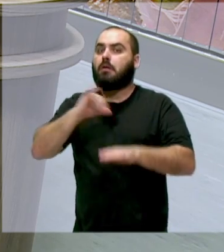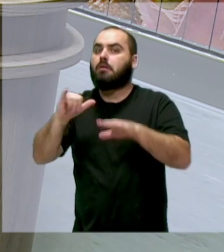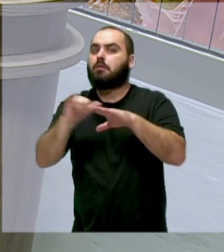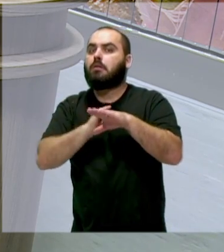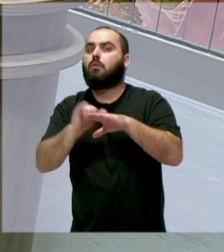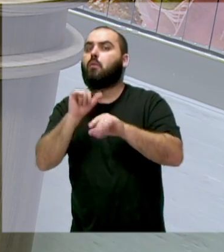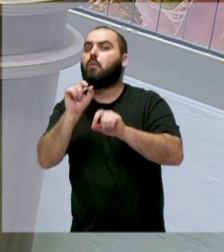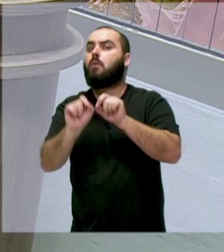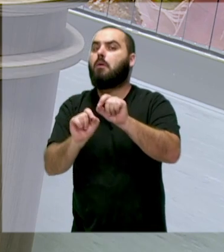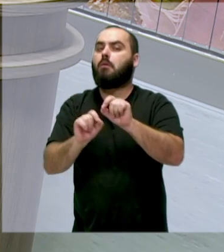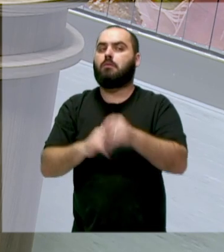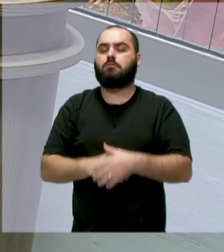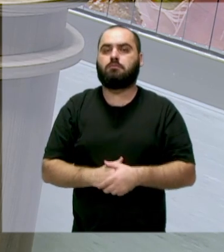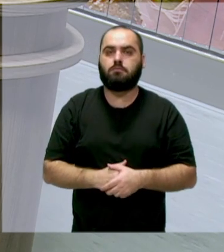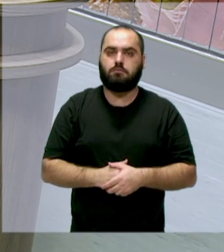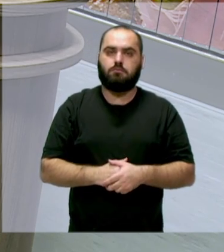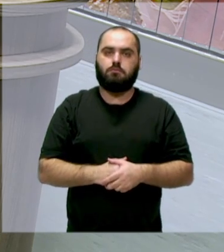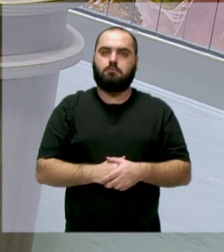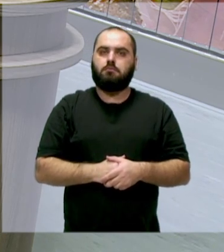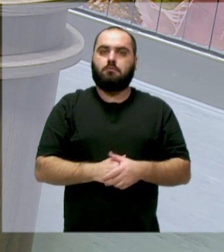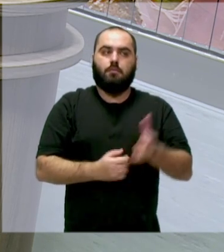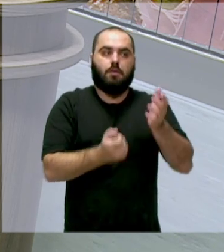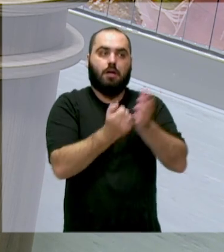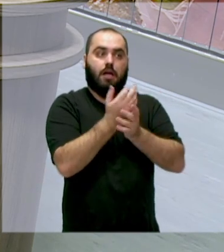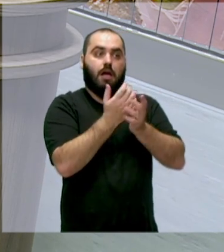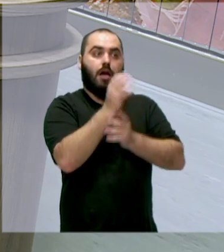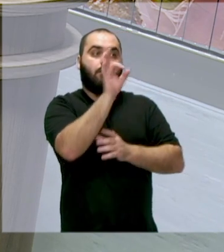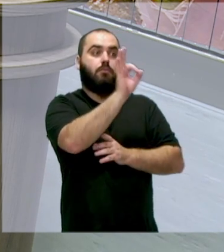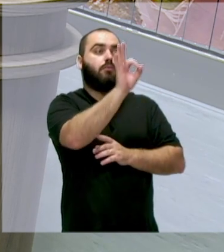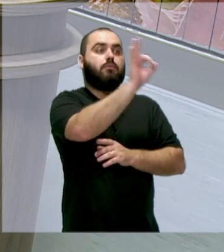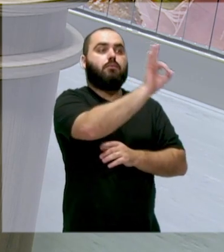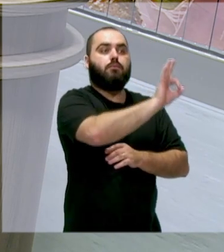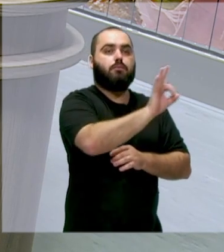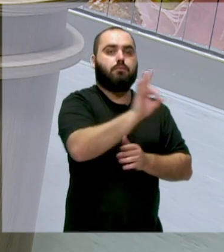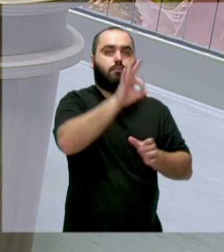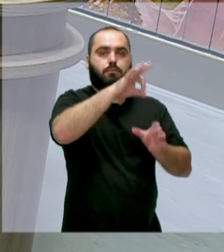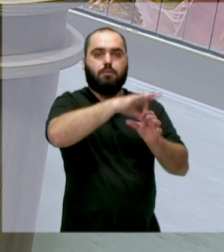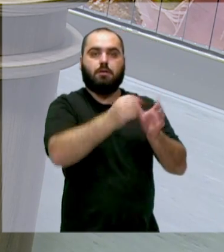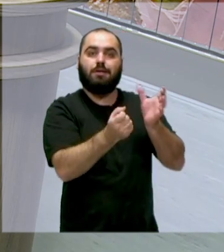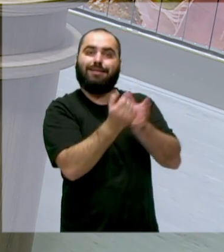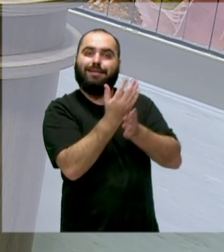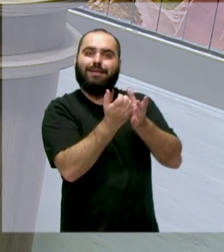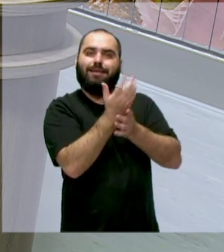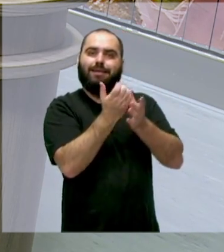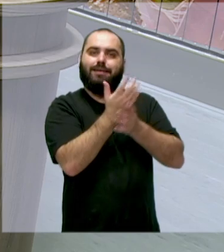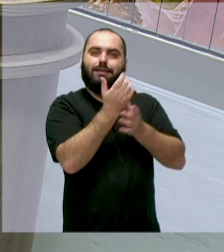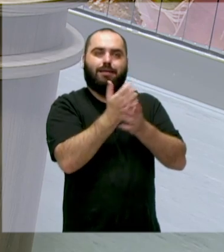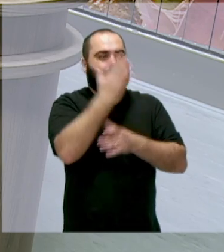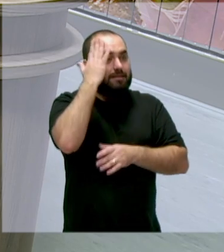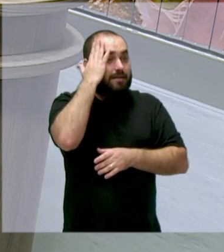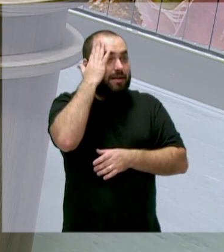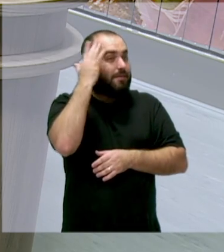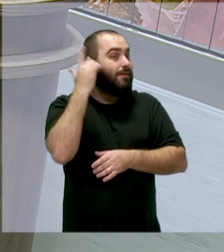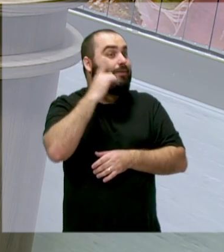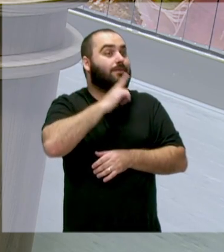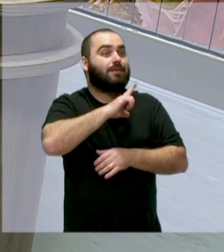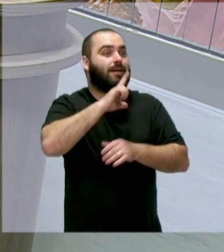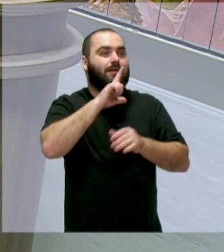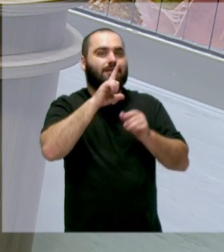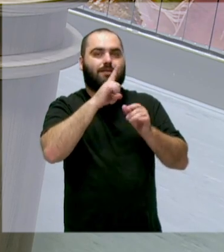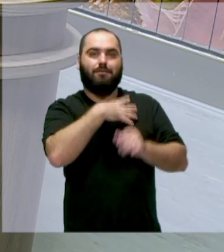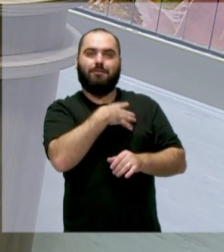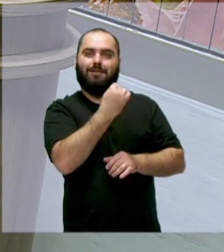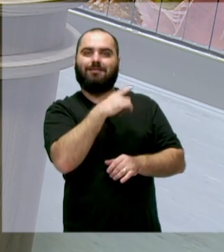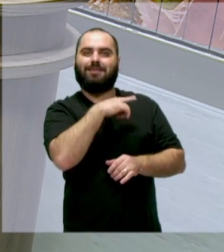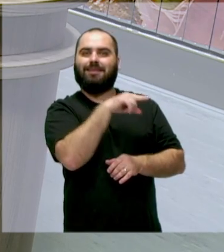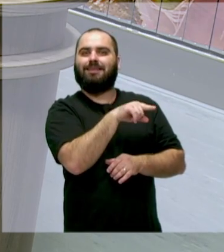para soltar mosquitos que sejam, que tenham estéreis, exatamente para evitar